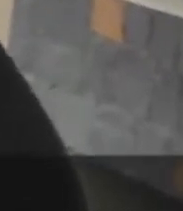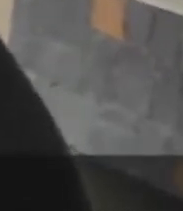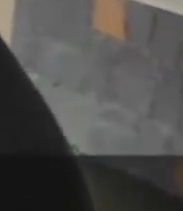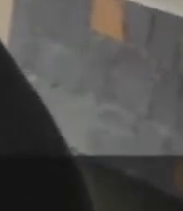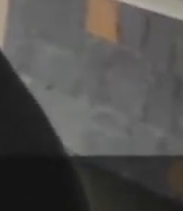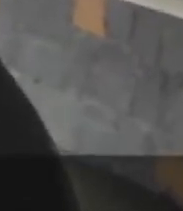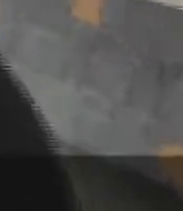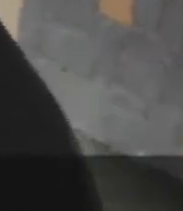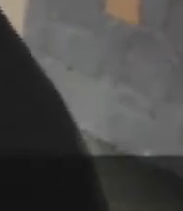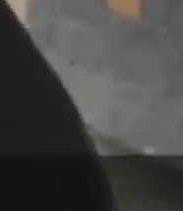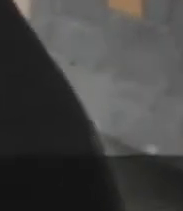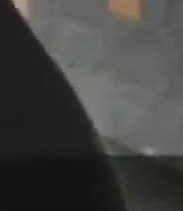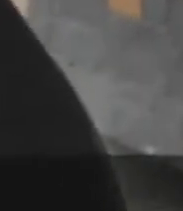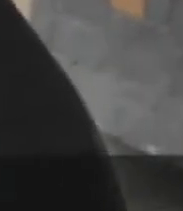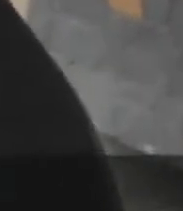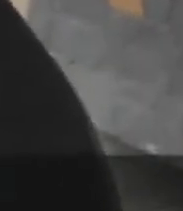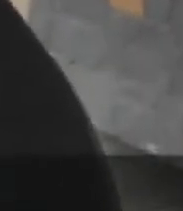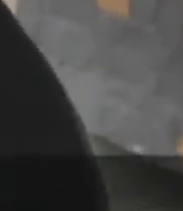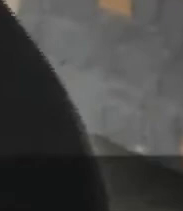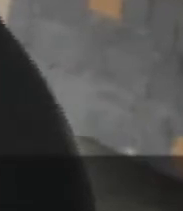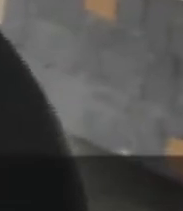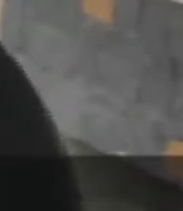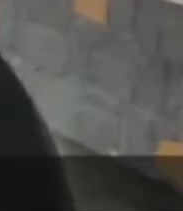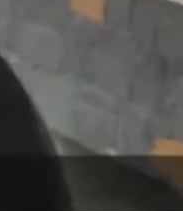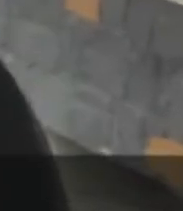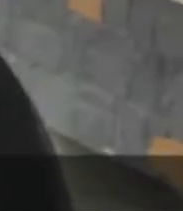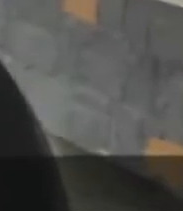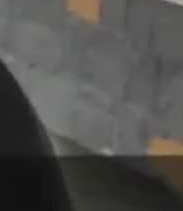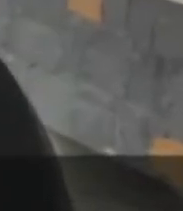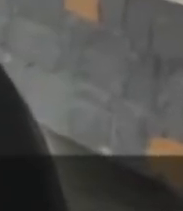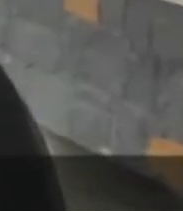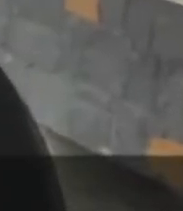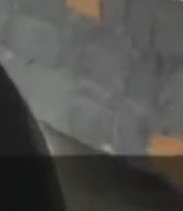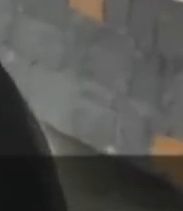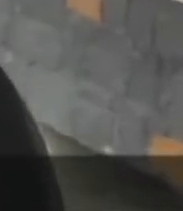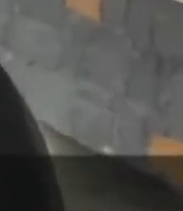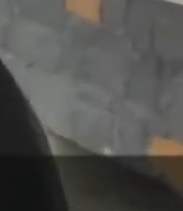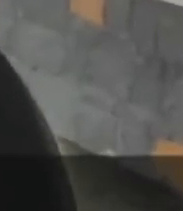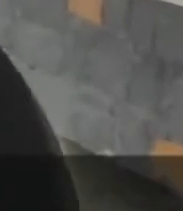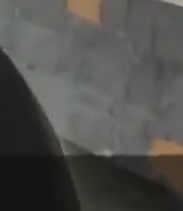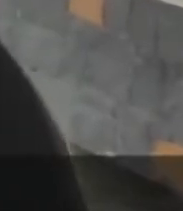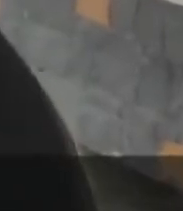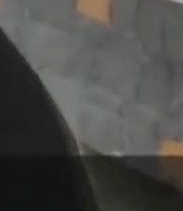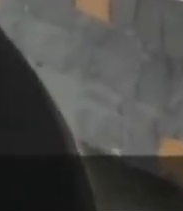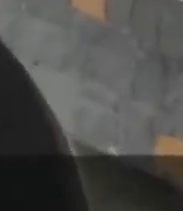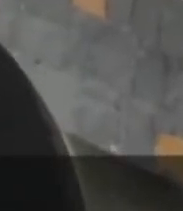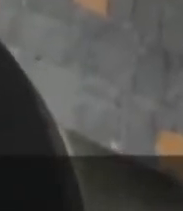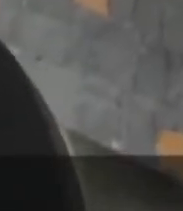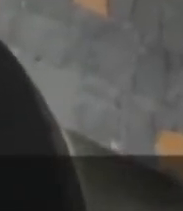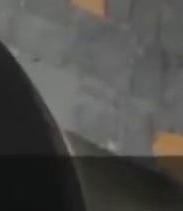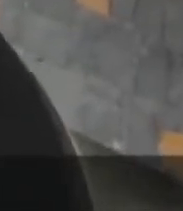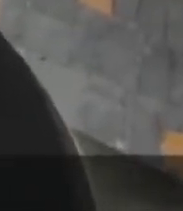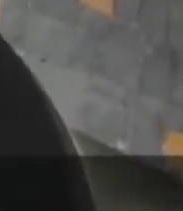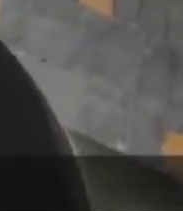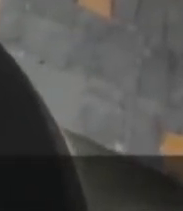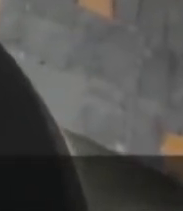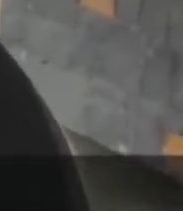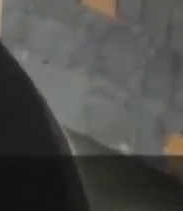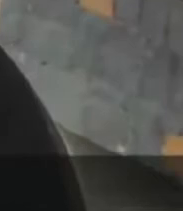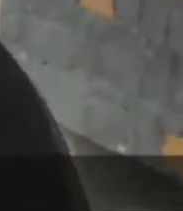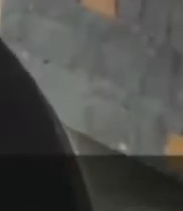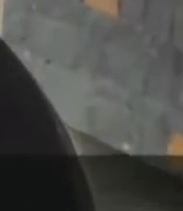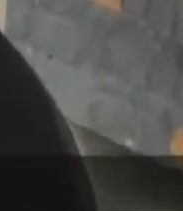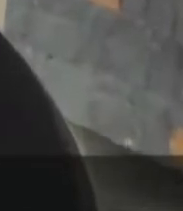uma junção do poder público e a sociedade civil e as instituições privadas e o povo cristão